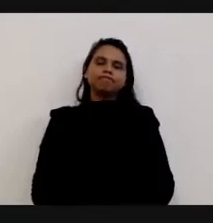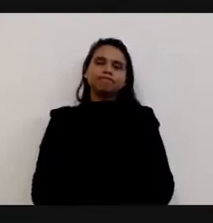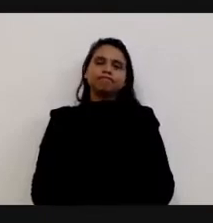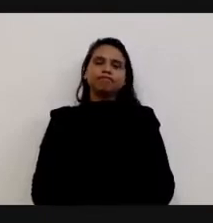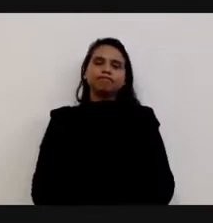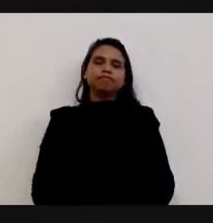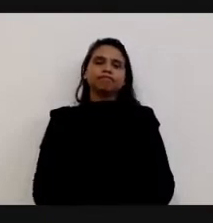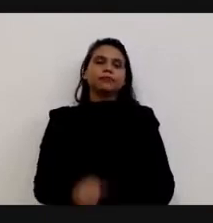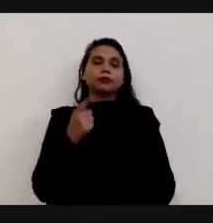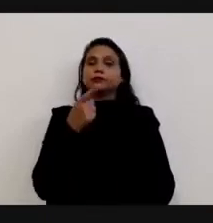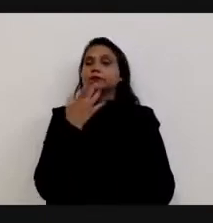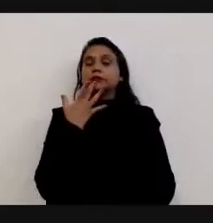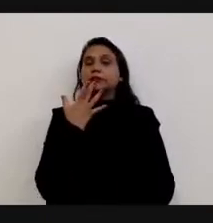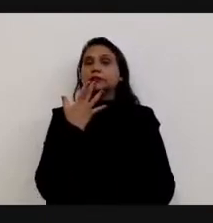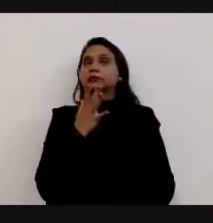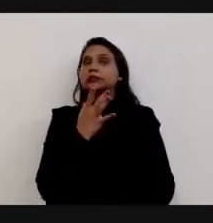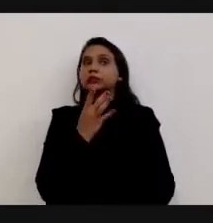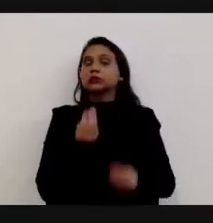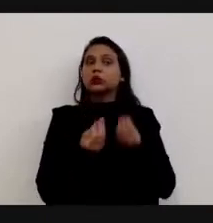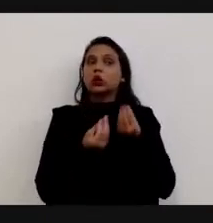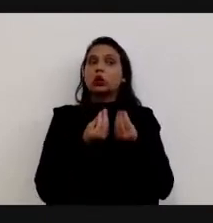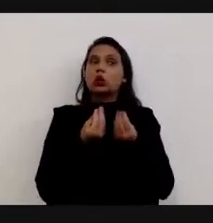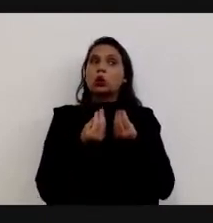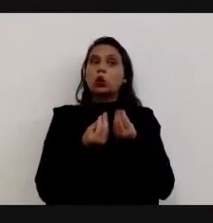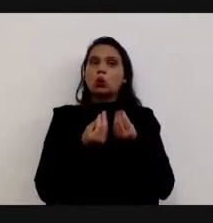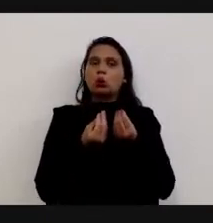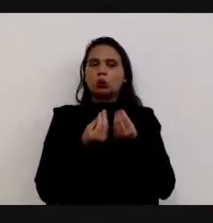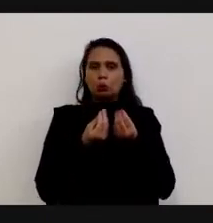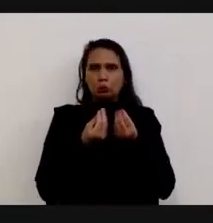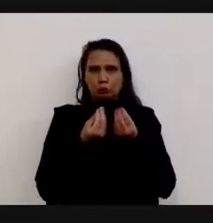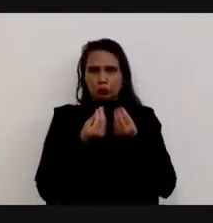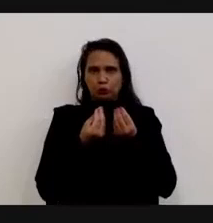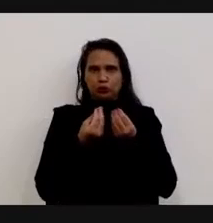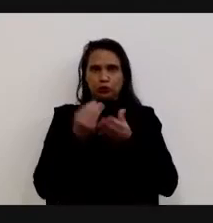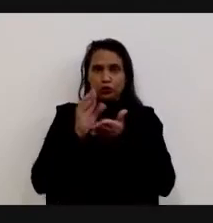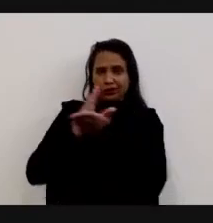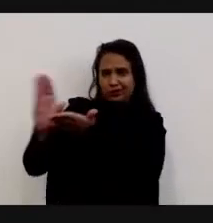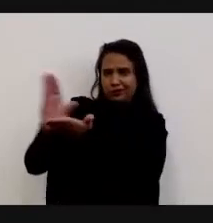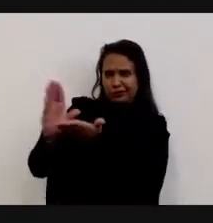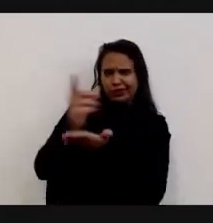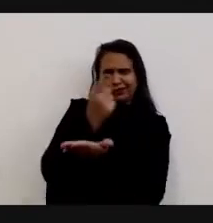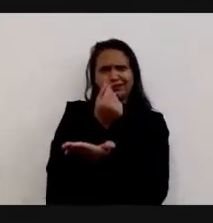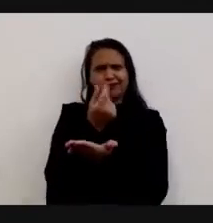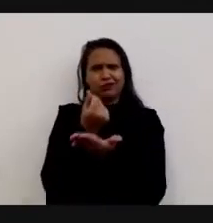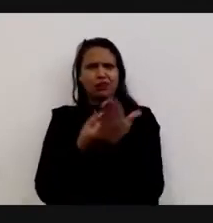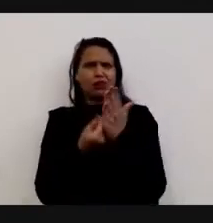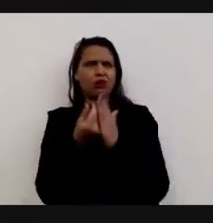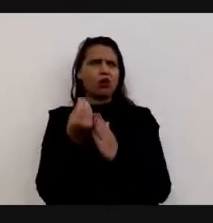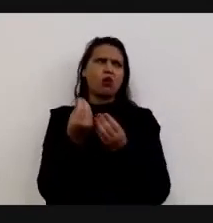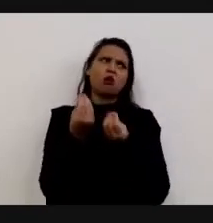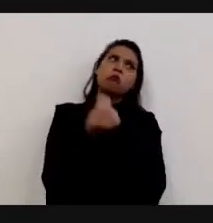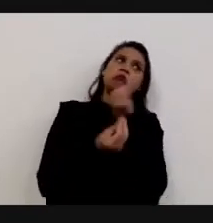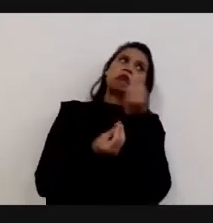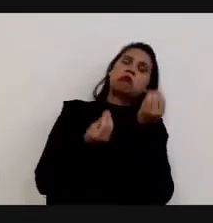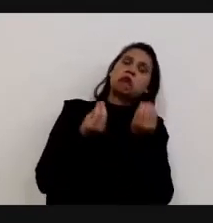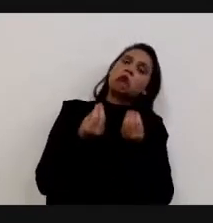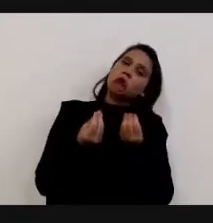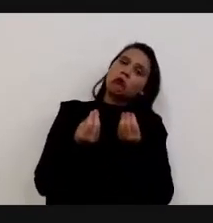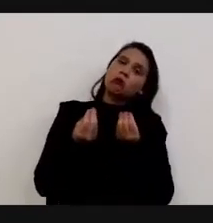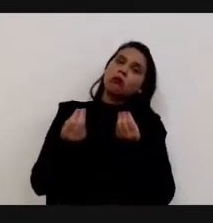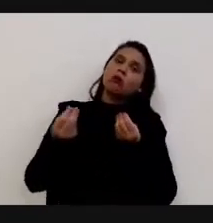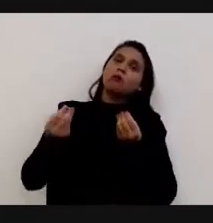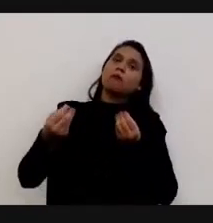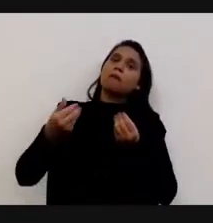e aí você não consegue medir, mensurar que nível de repasse foi esse, o que foi feito, se ele foi feito, inclusive, para as